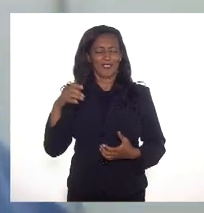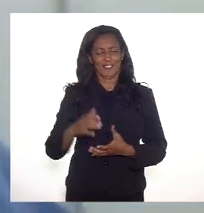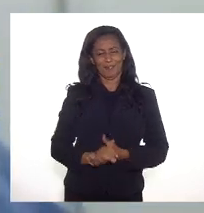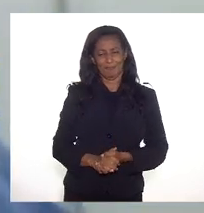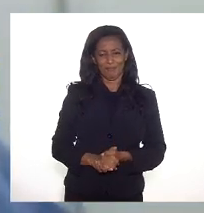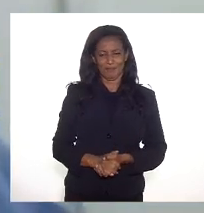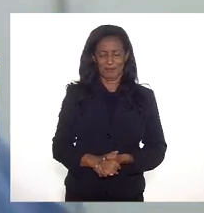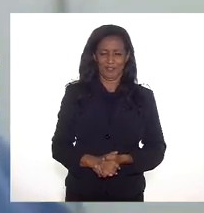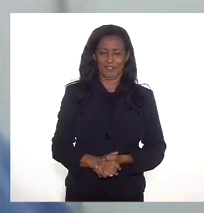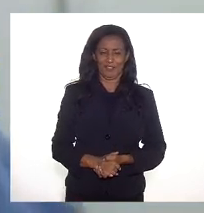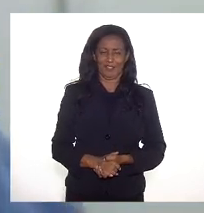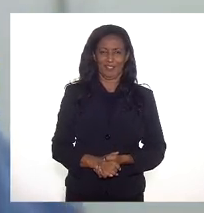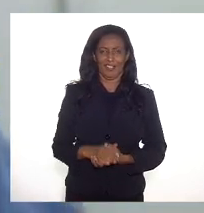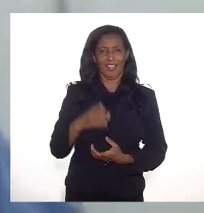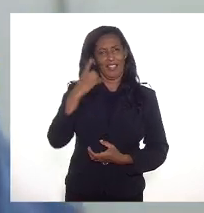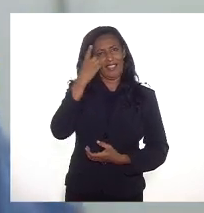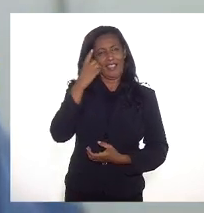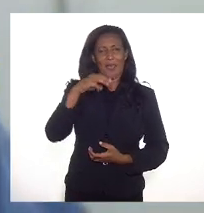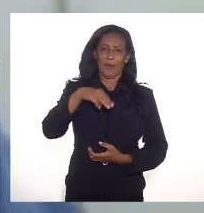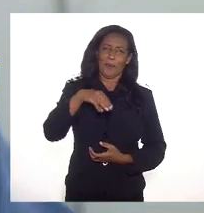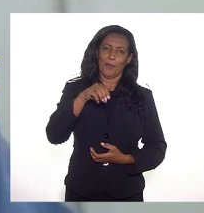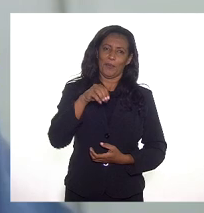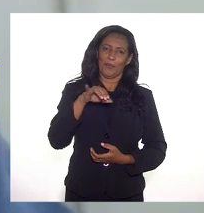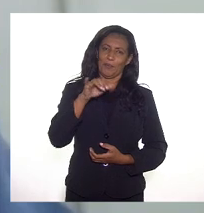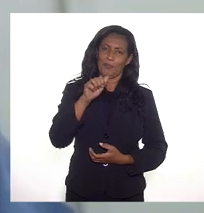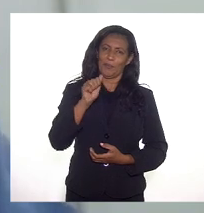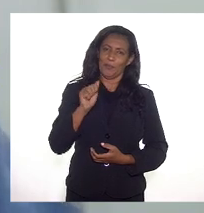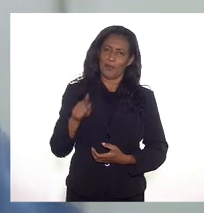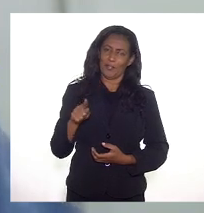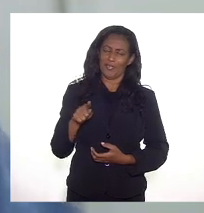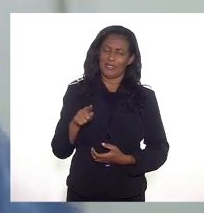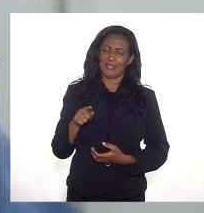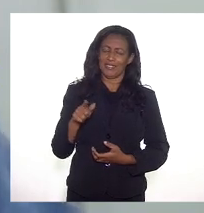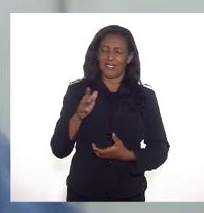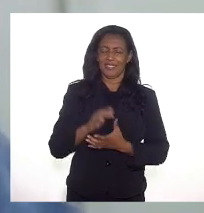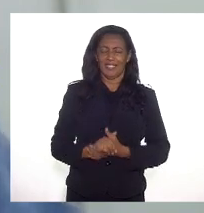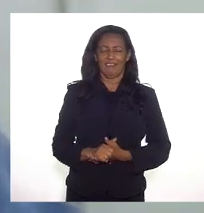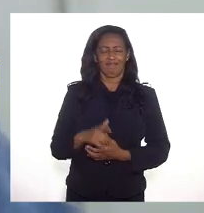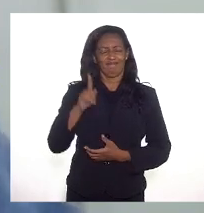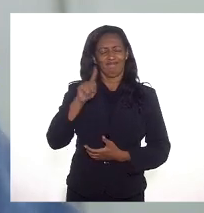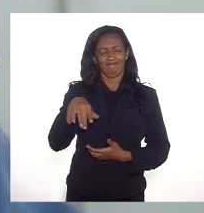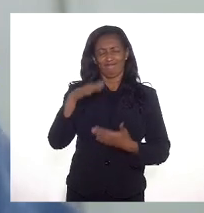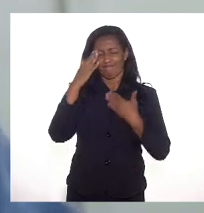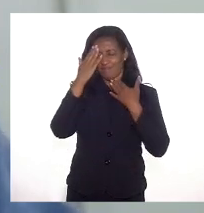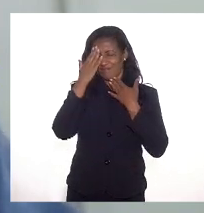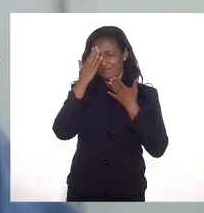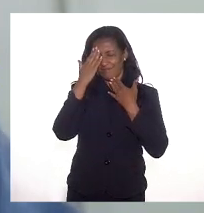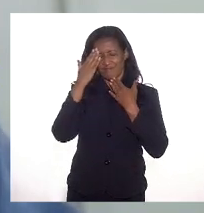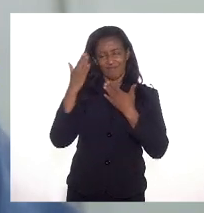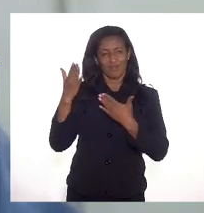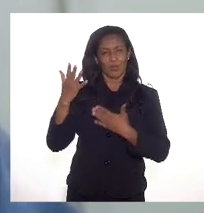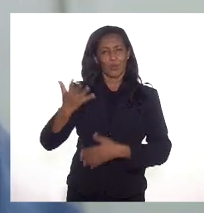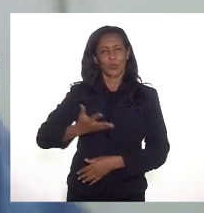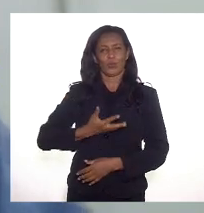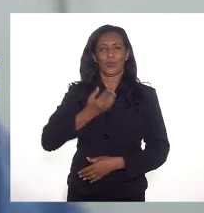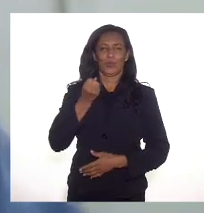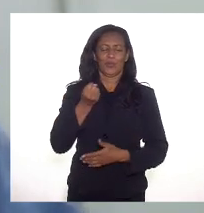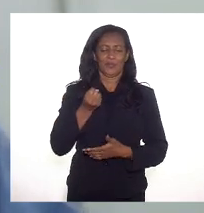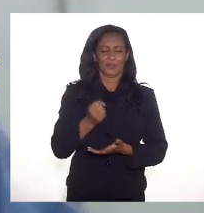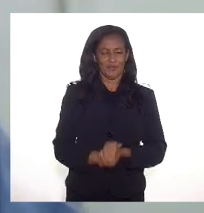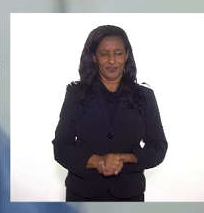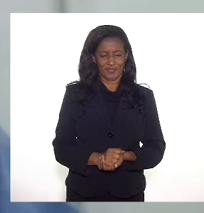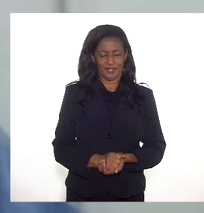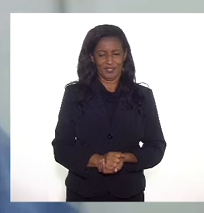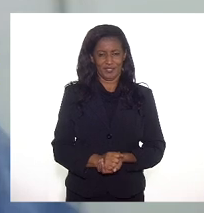Deputada Mônica Francisco é uma das gratas e importantes surpresas